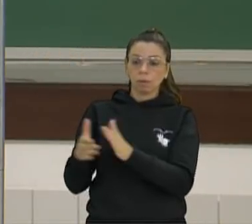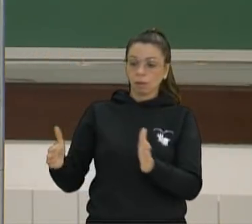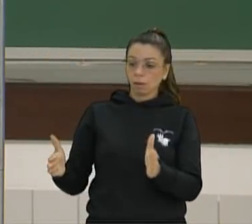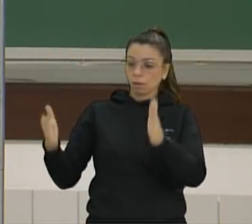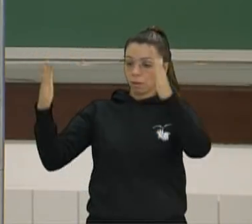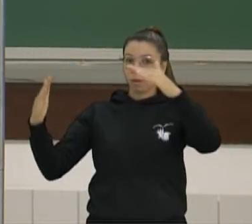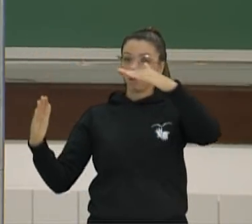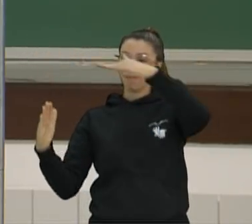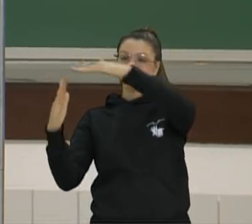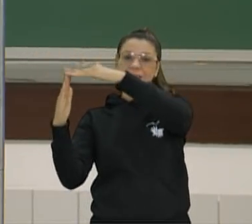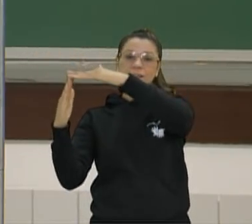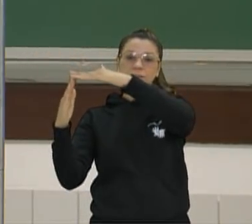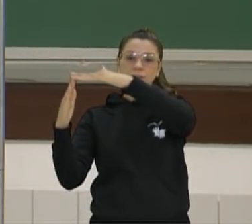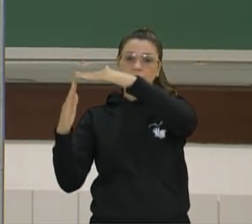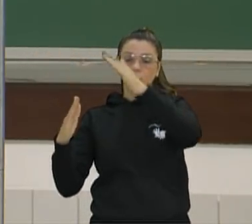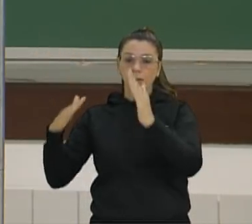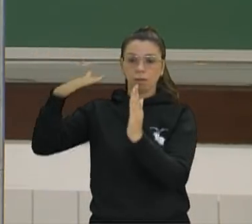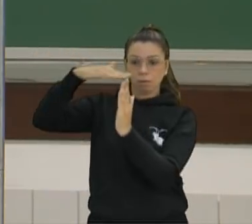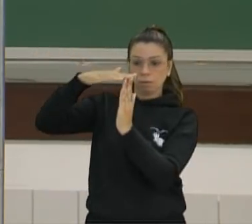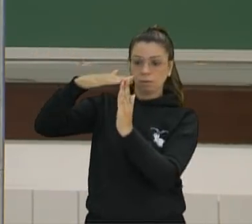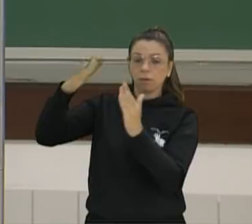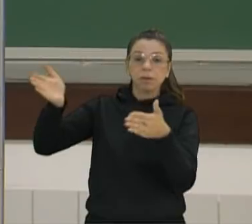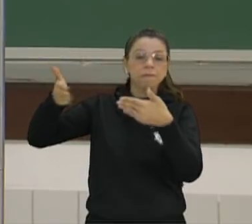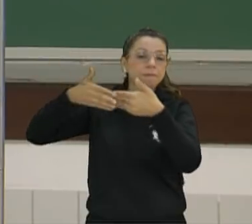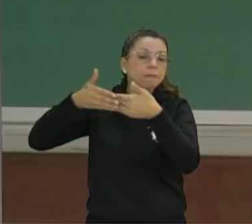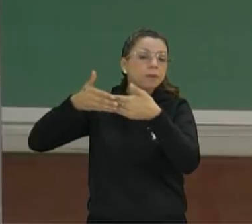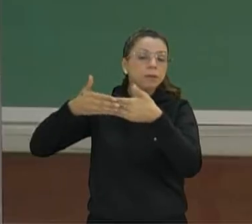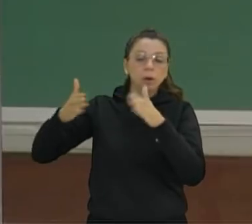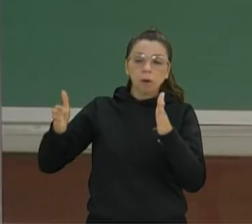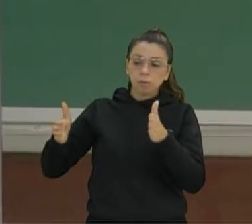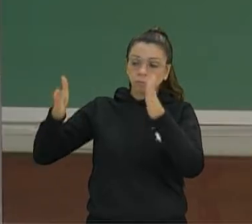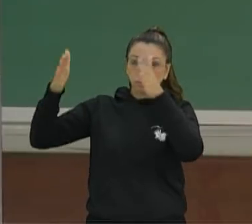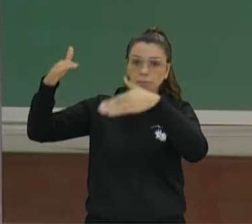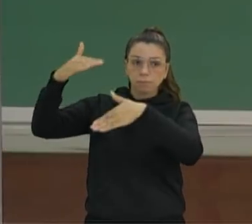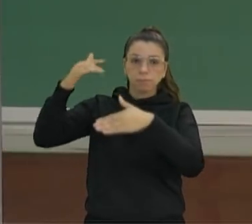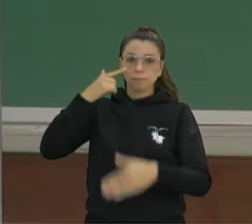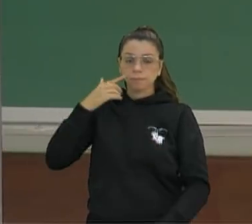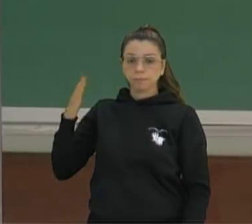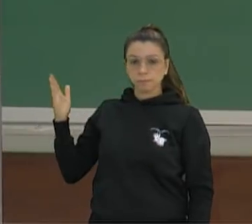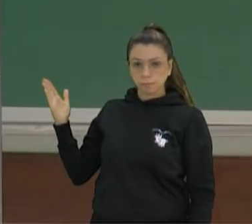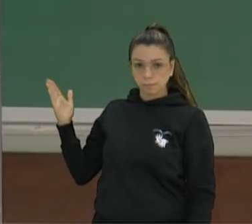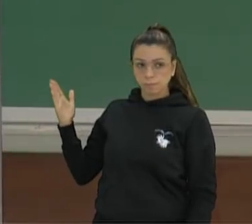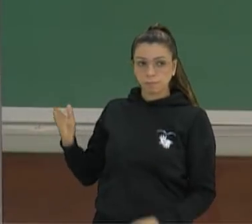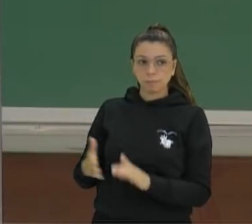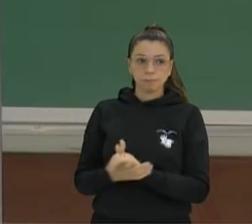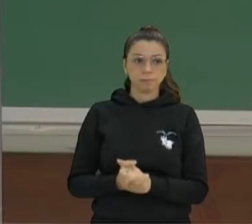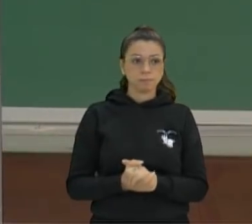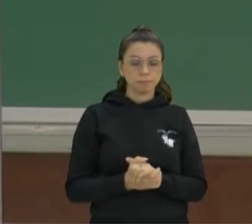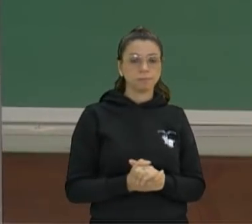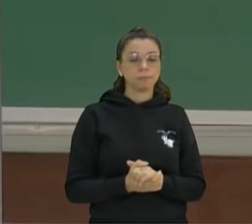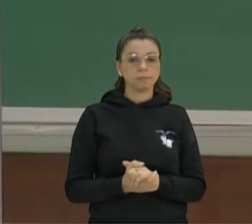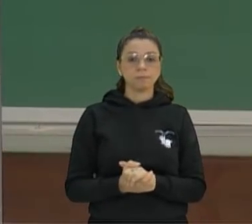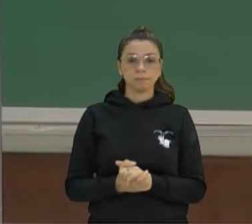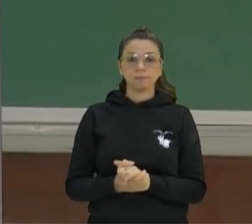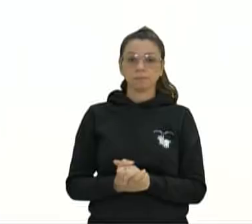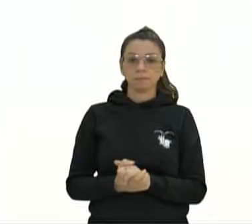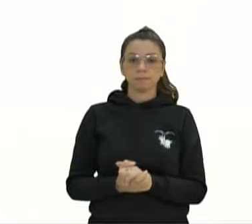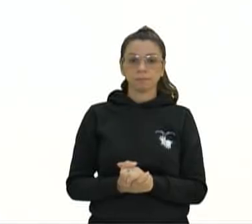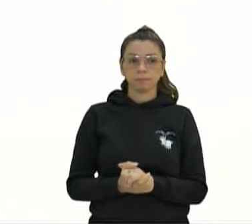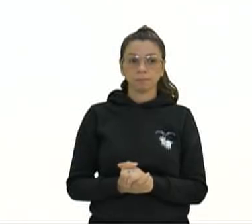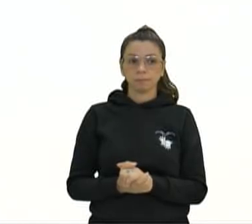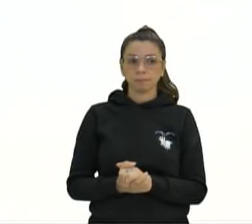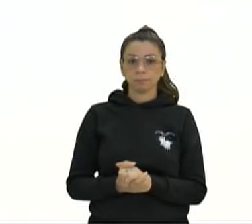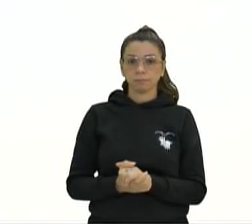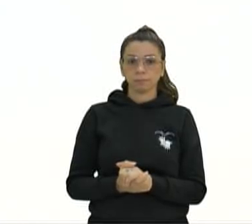fecham a nossa figura geométrica. Então dá uma olhadinha aqui nas figuras, certo? Nós temos aqui um icosaedro, um dodecaedro,